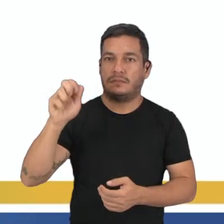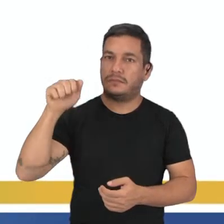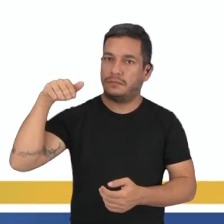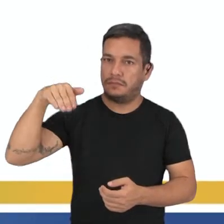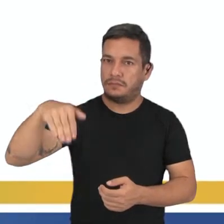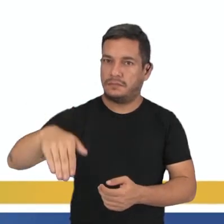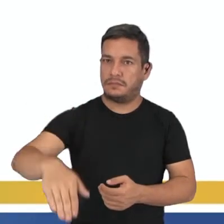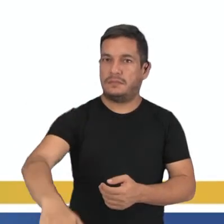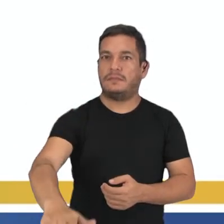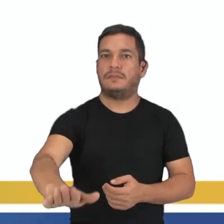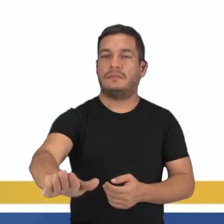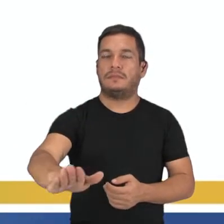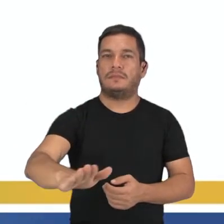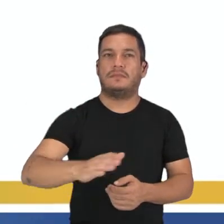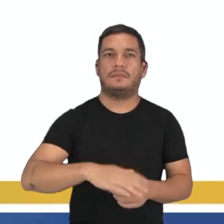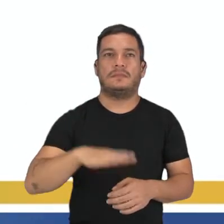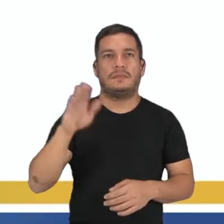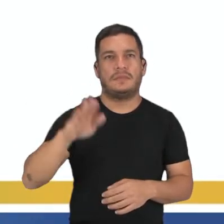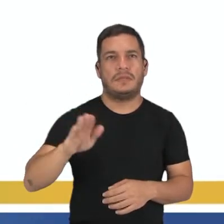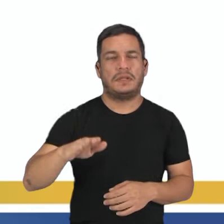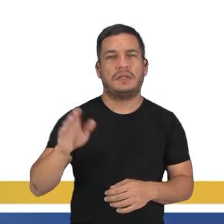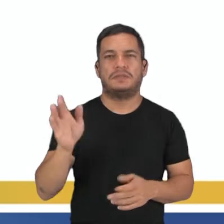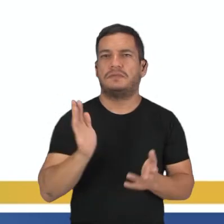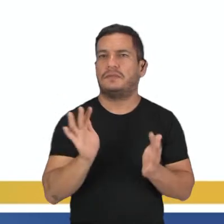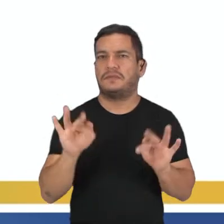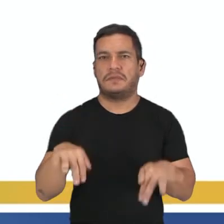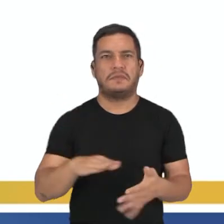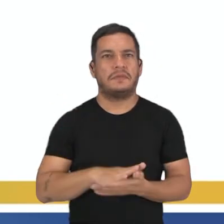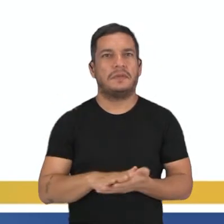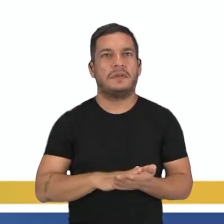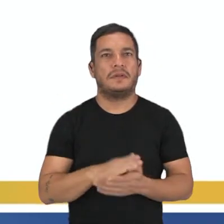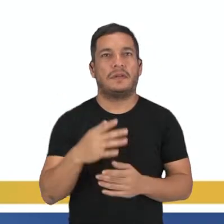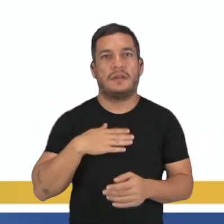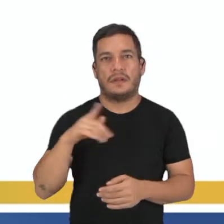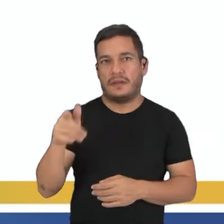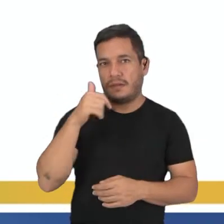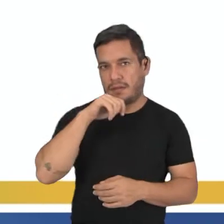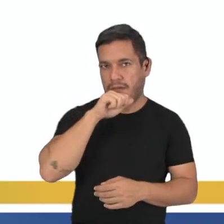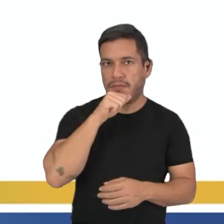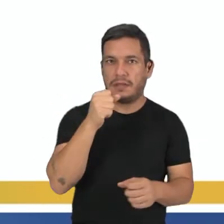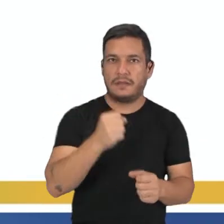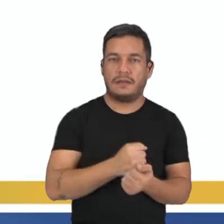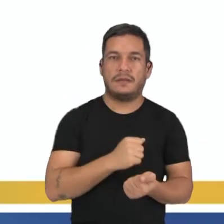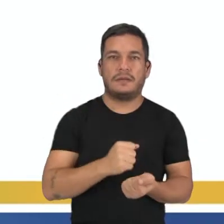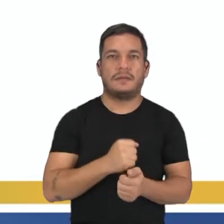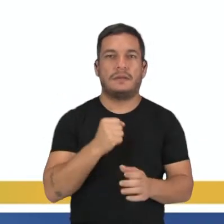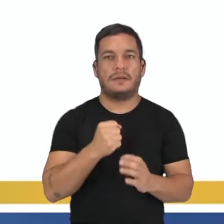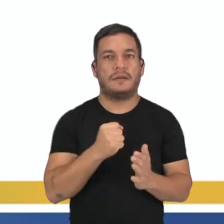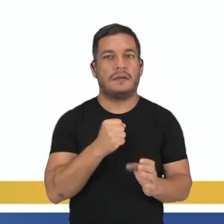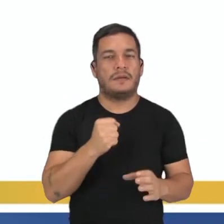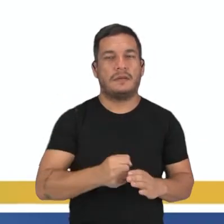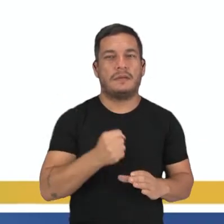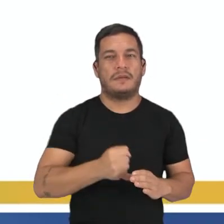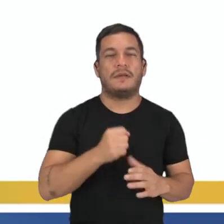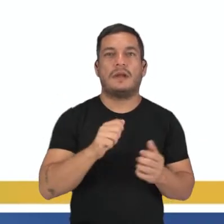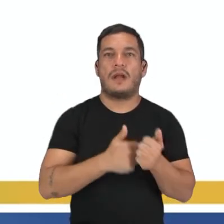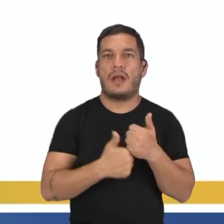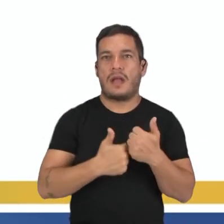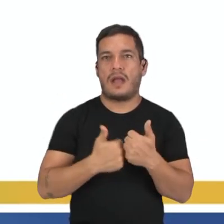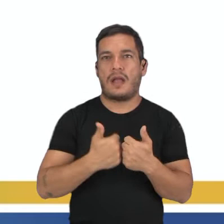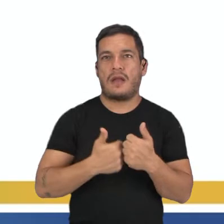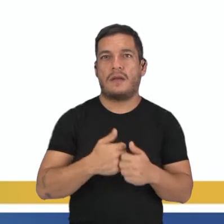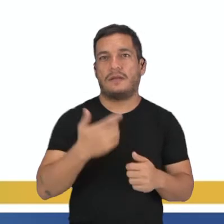Juliana Mariano tarde que não fim dava lá estava minha mãe pilando o arroz no terreiro mais